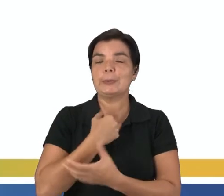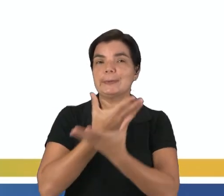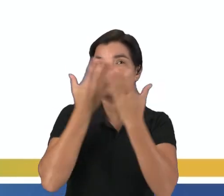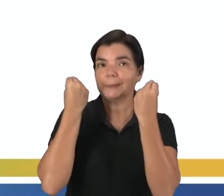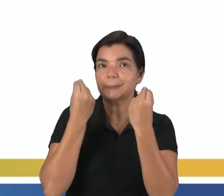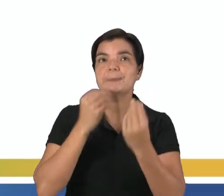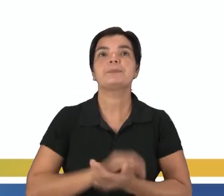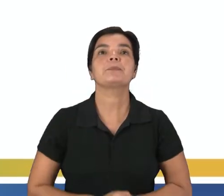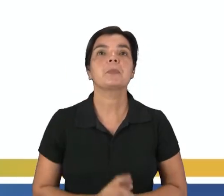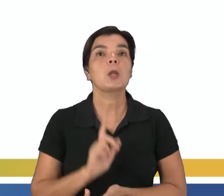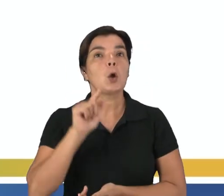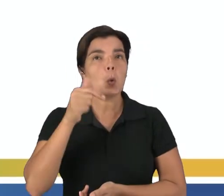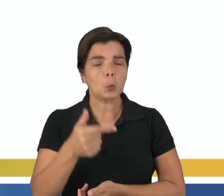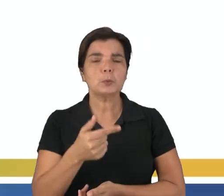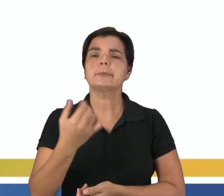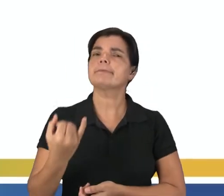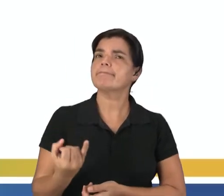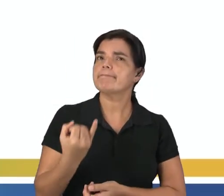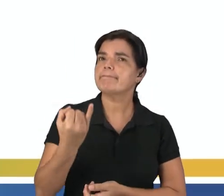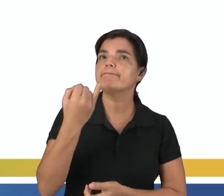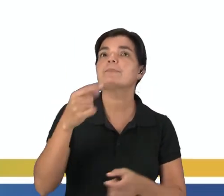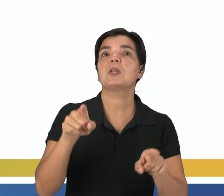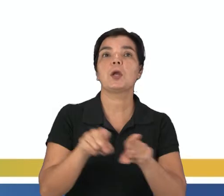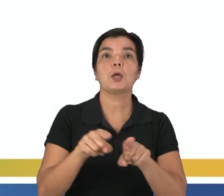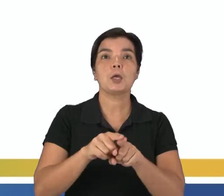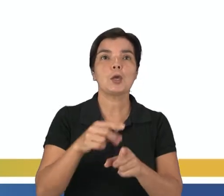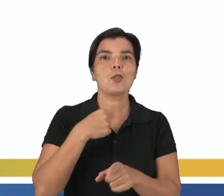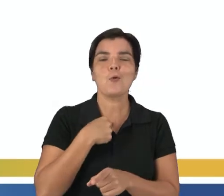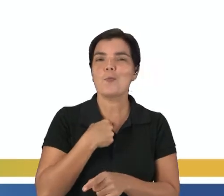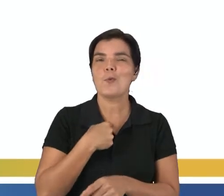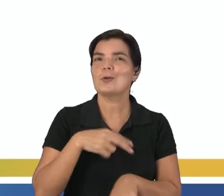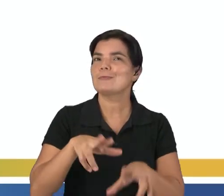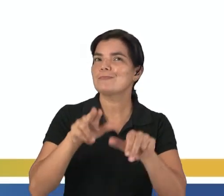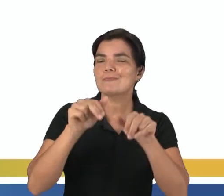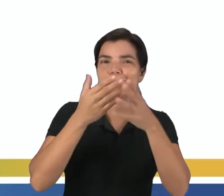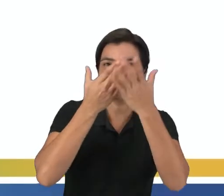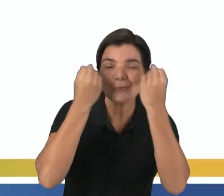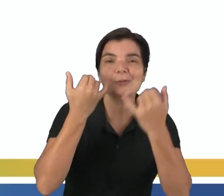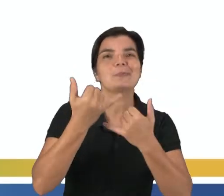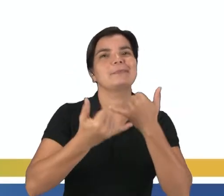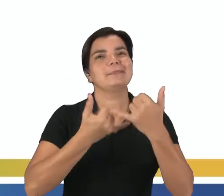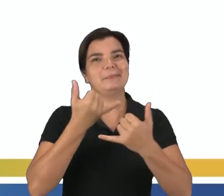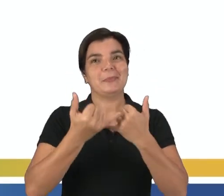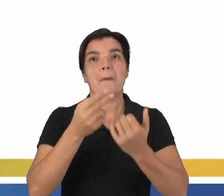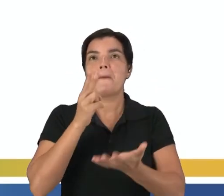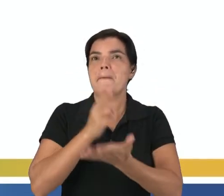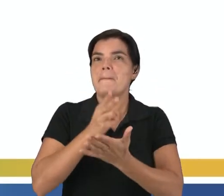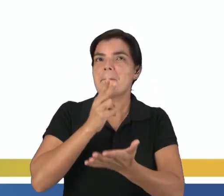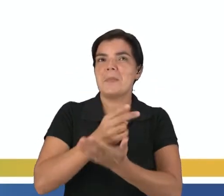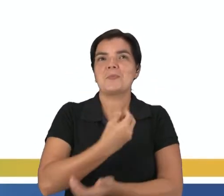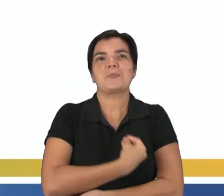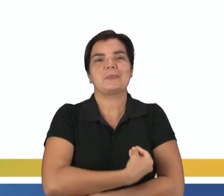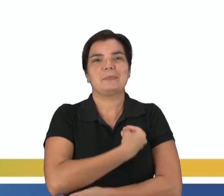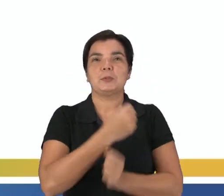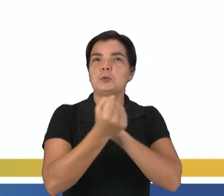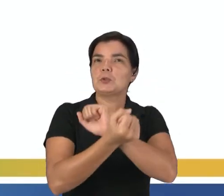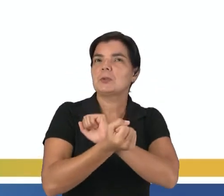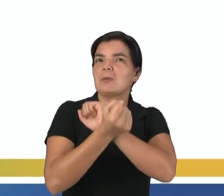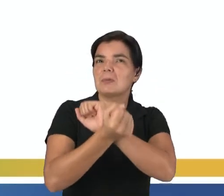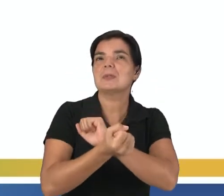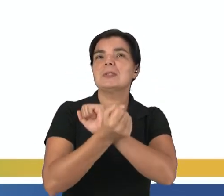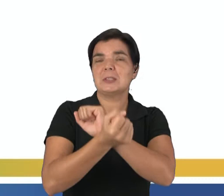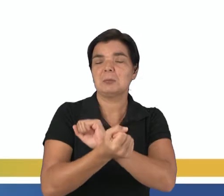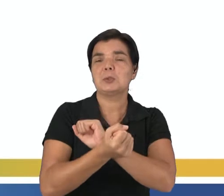inegáveis. Outro ponto muito importante que não pode ser esquecido são as brincadeiras. Mesmo que a vinda